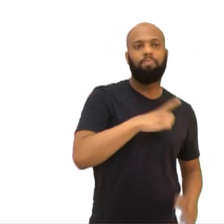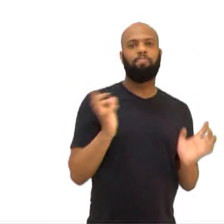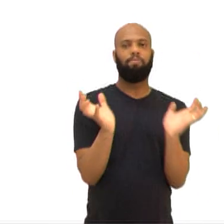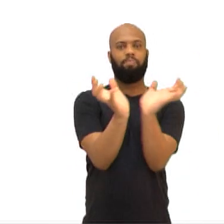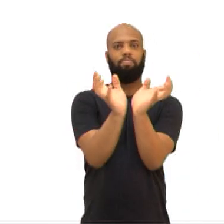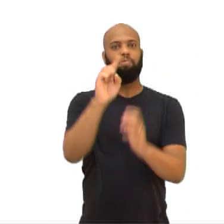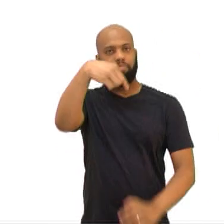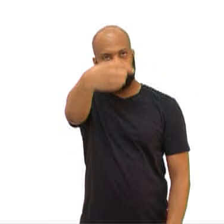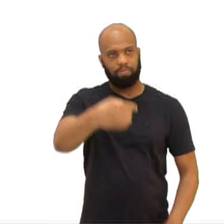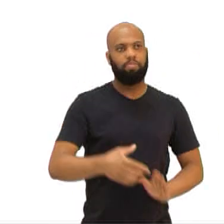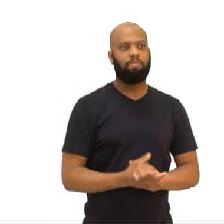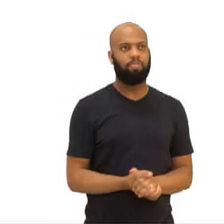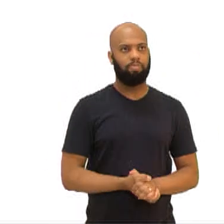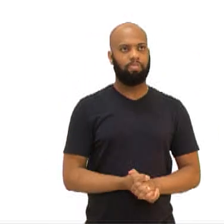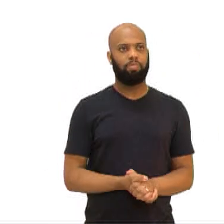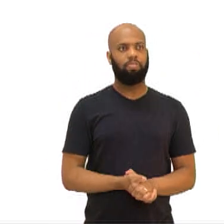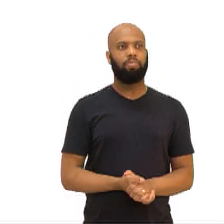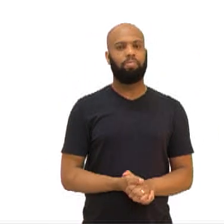grupo.